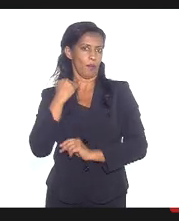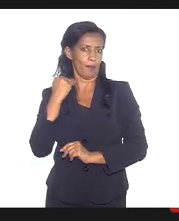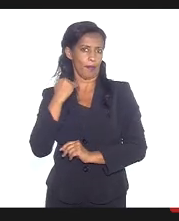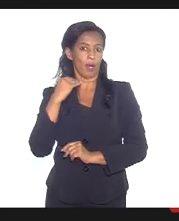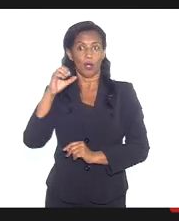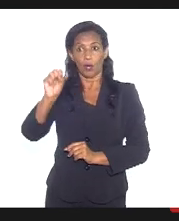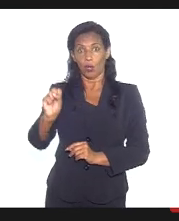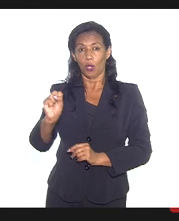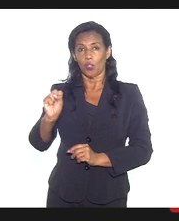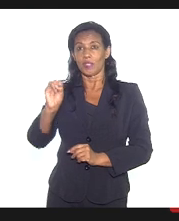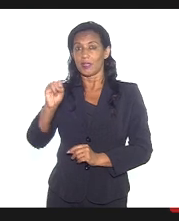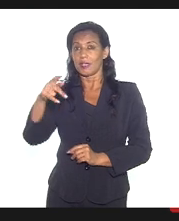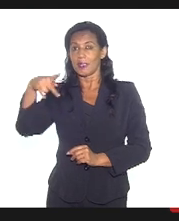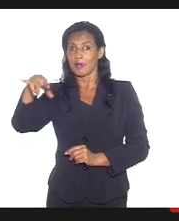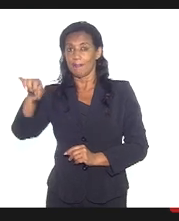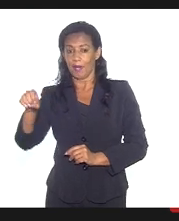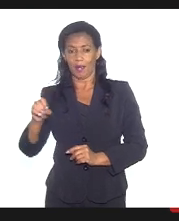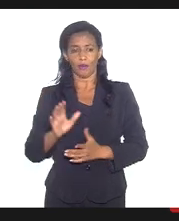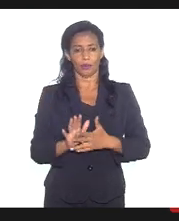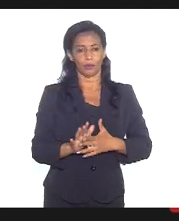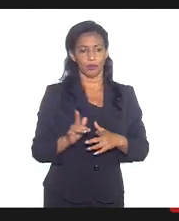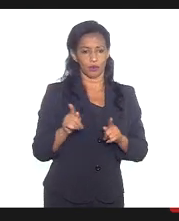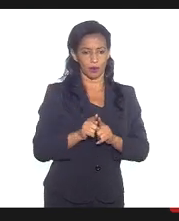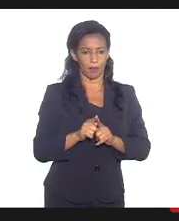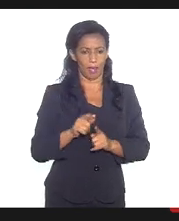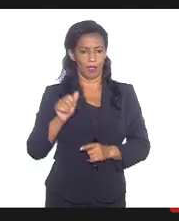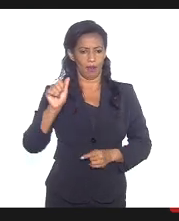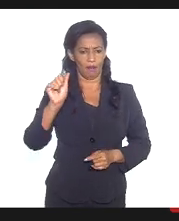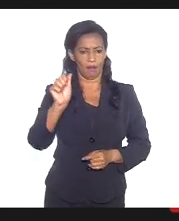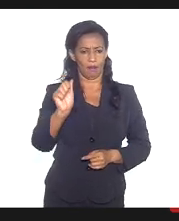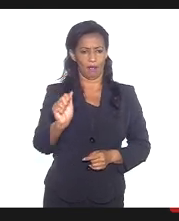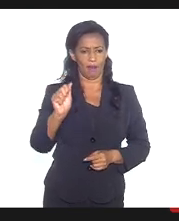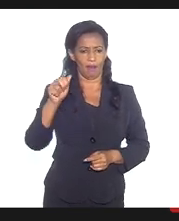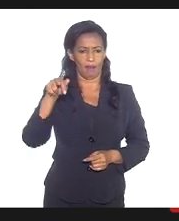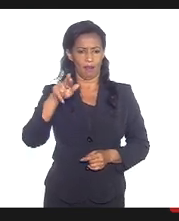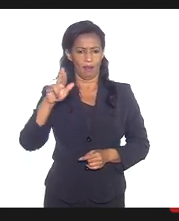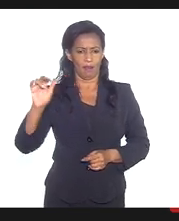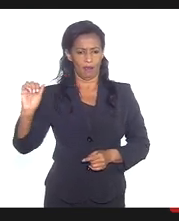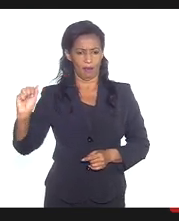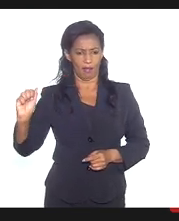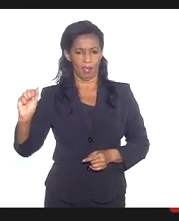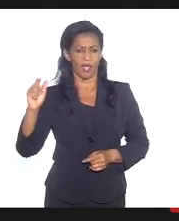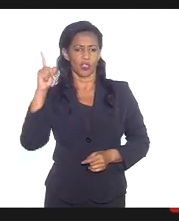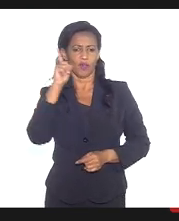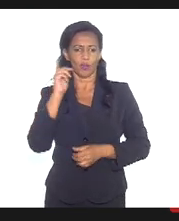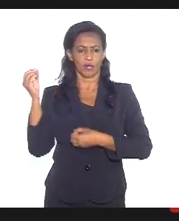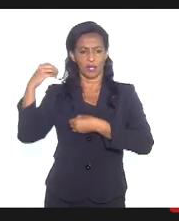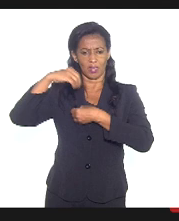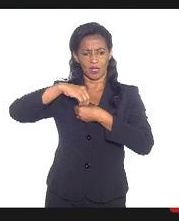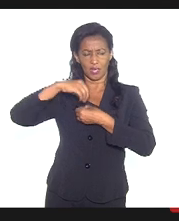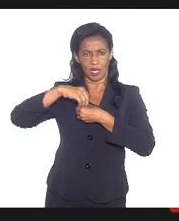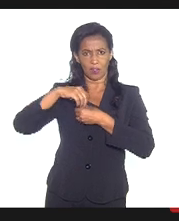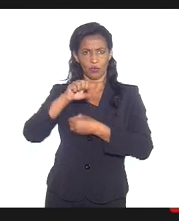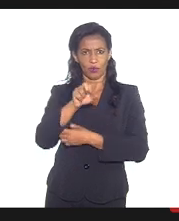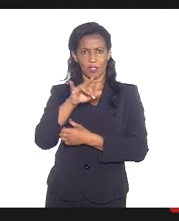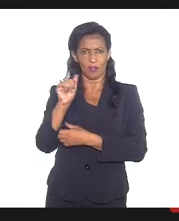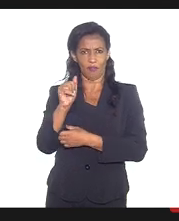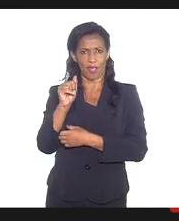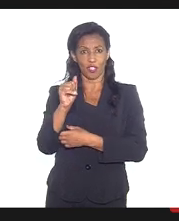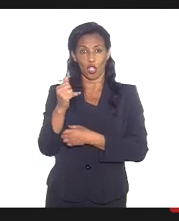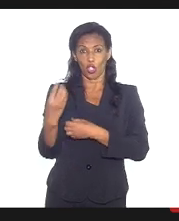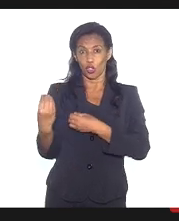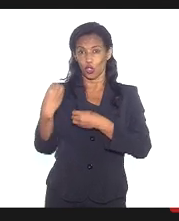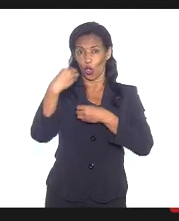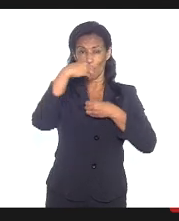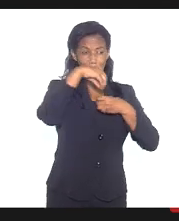Cipetro também, o ARR é o nosso sistema de arrecadação. Ou seja, a gente vai conseguir dentro da Cefaz o que era só visto para o